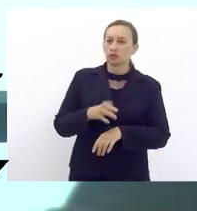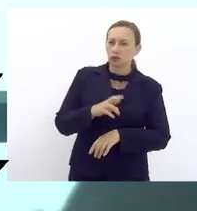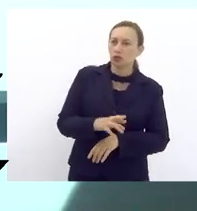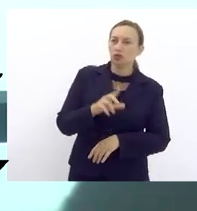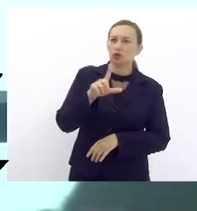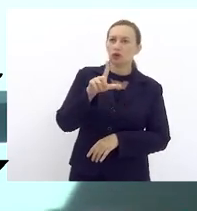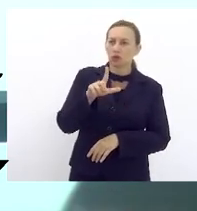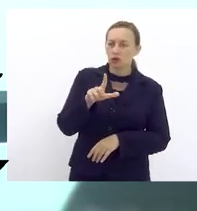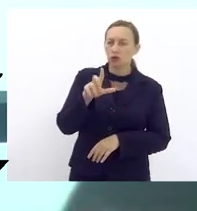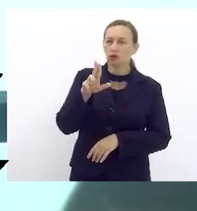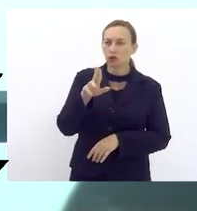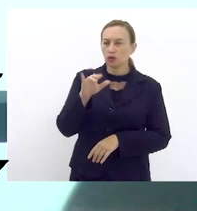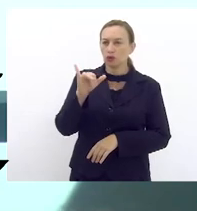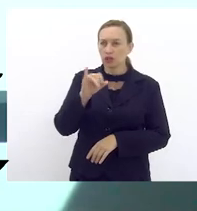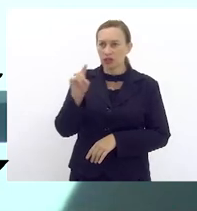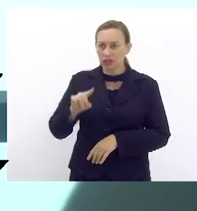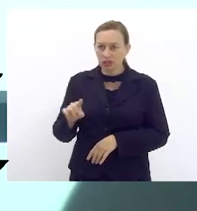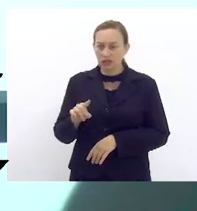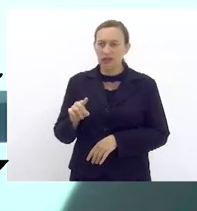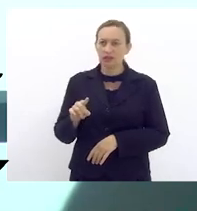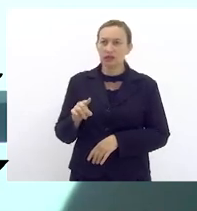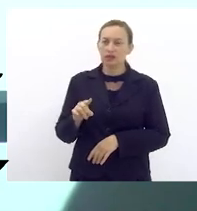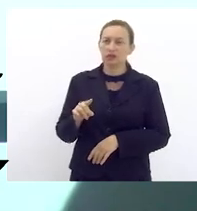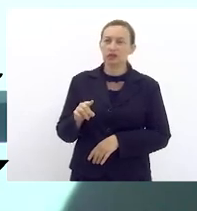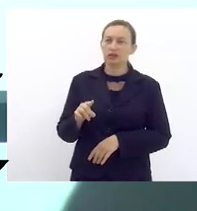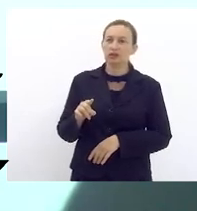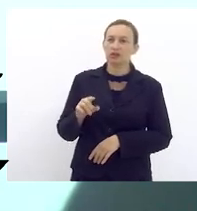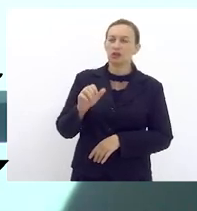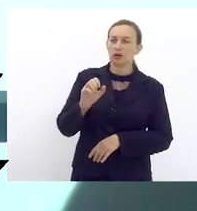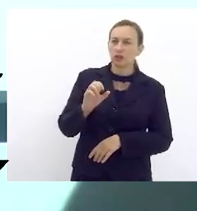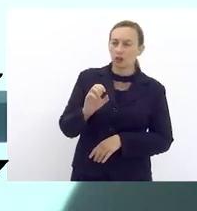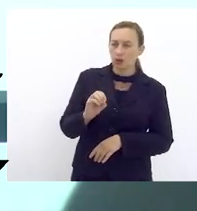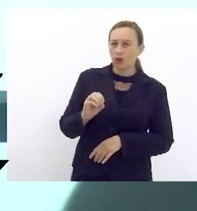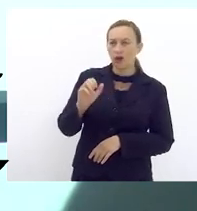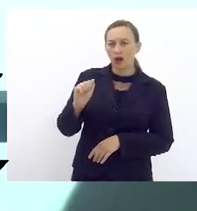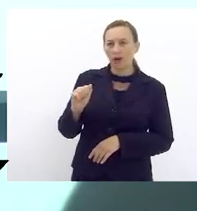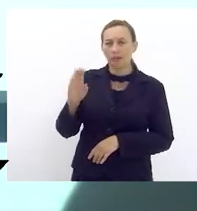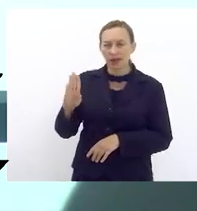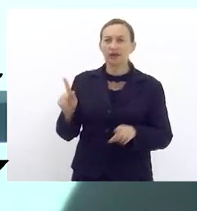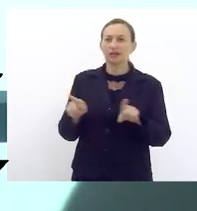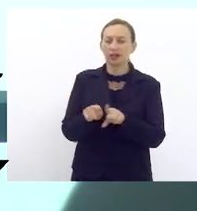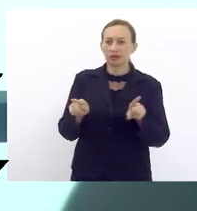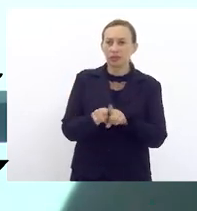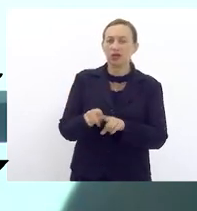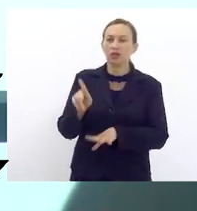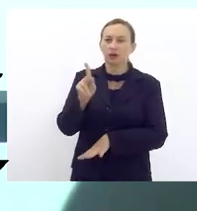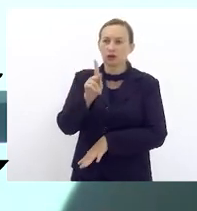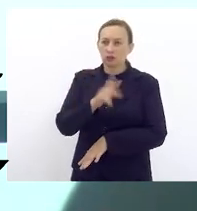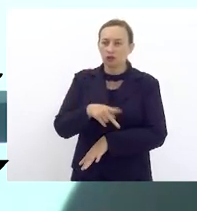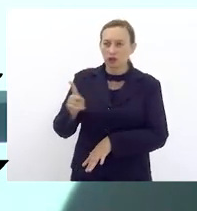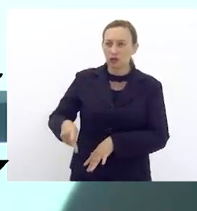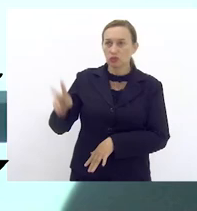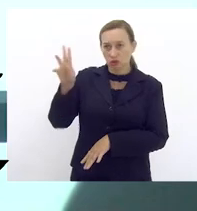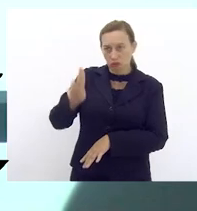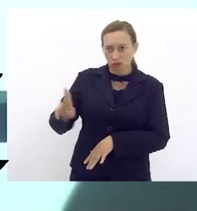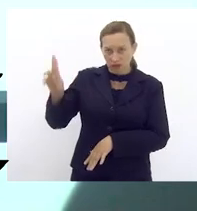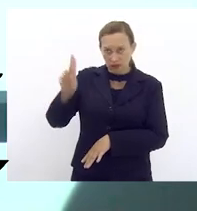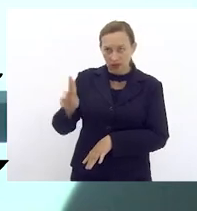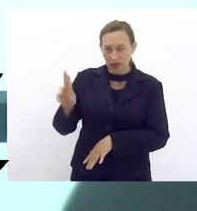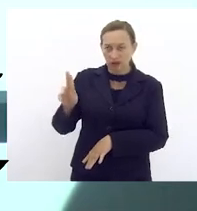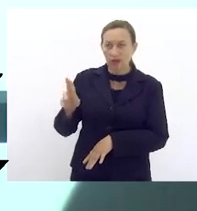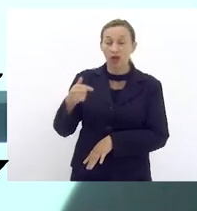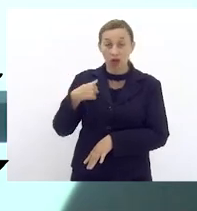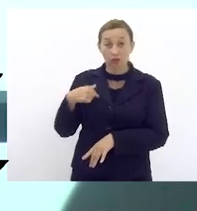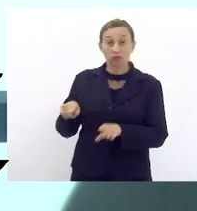também Representando na OAB cumprimentar também os professores universitários aqui presentes afinal de contas também são professora além de